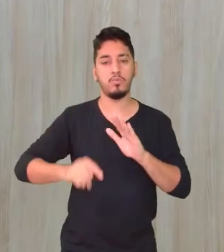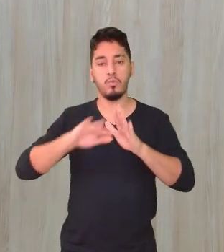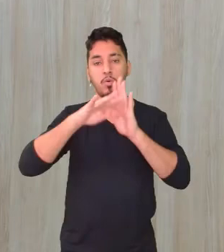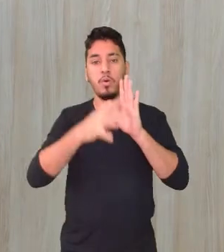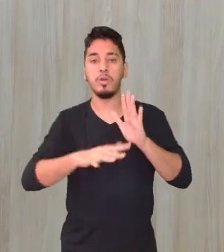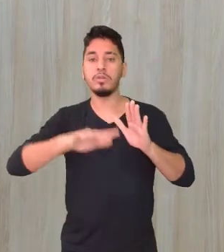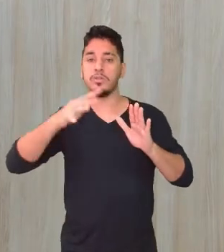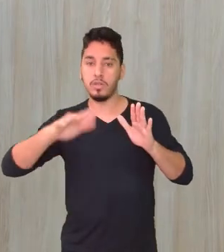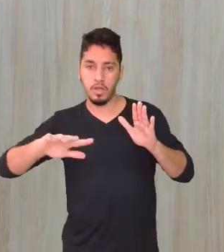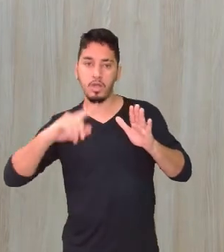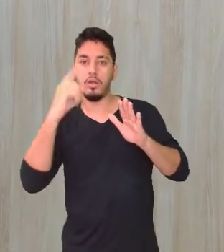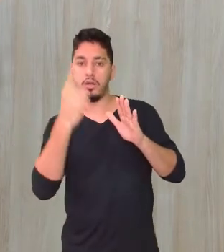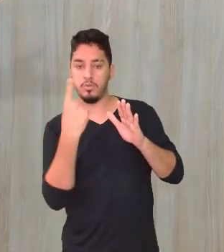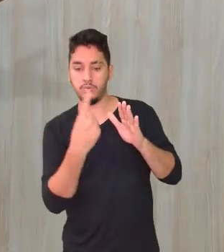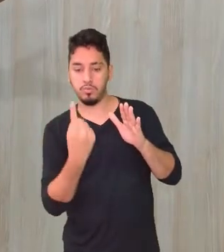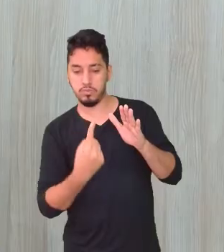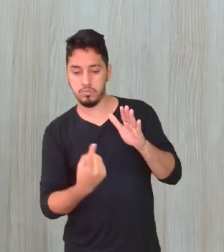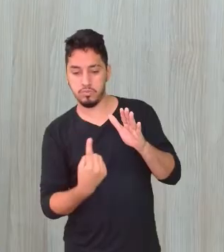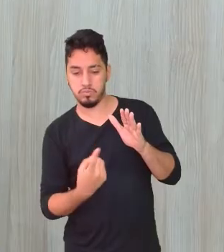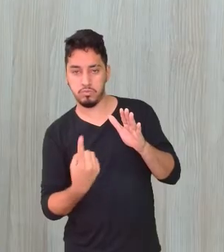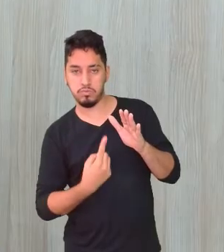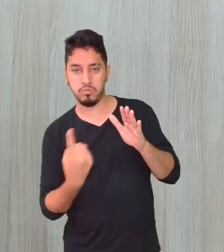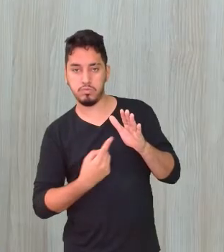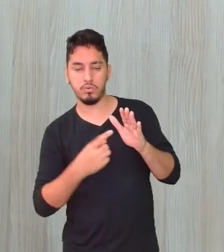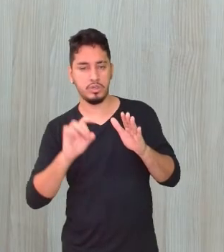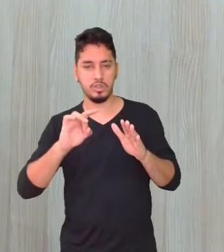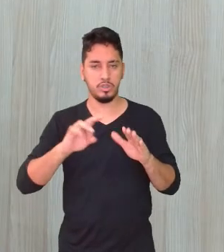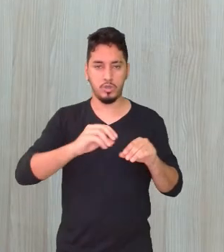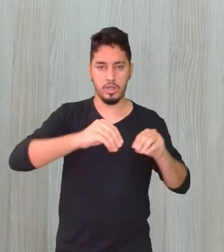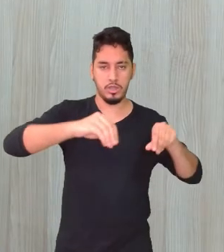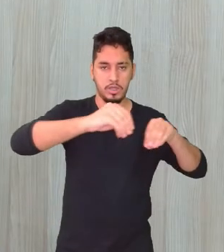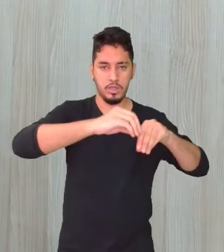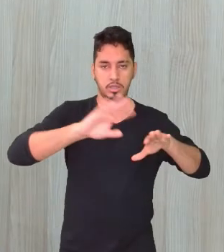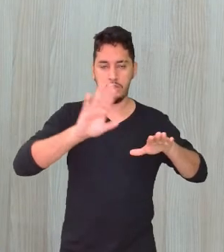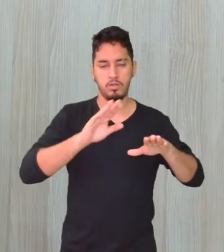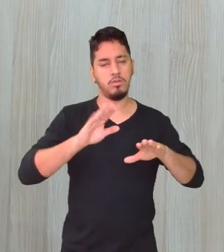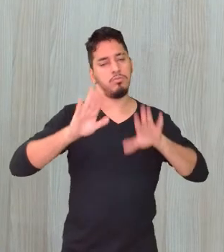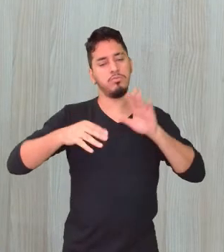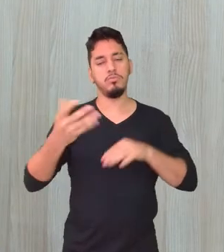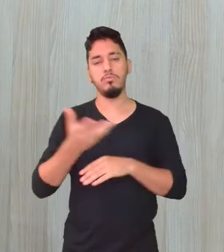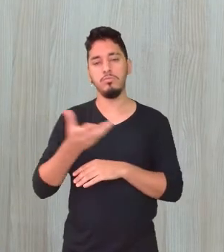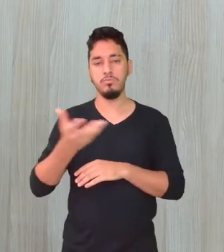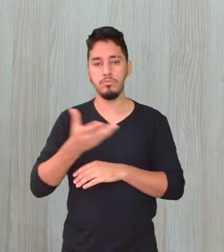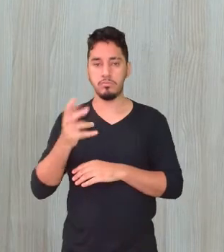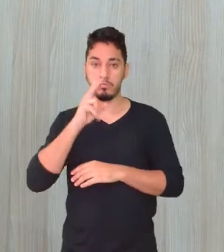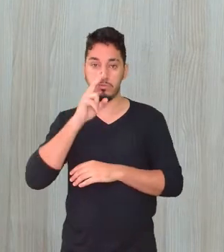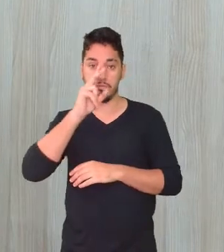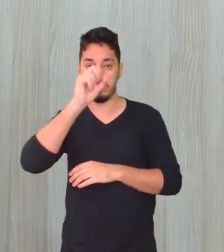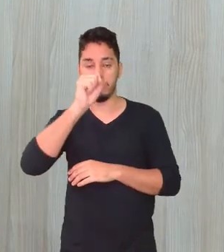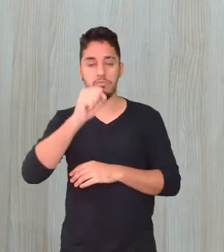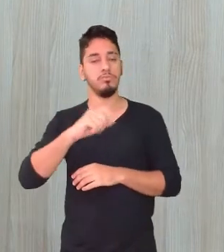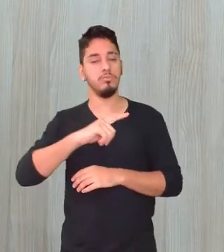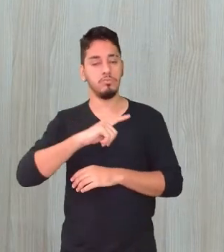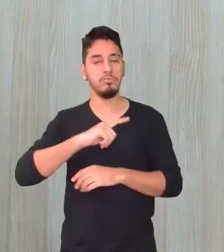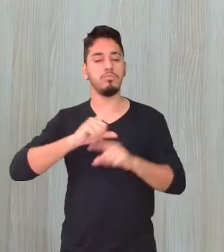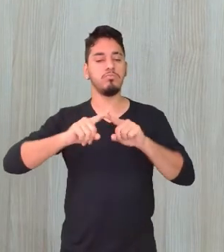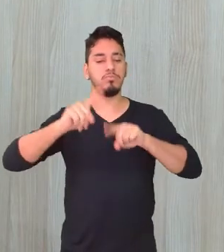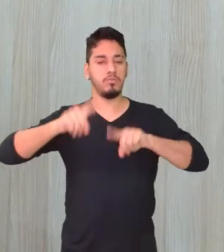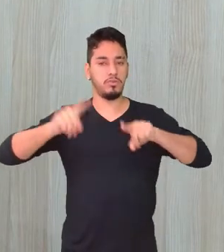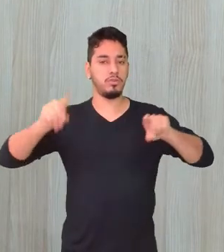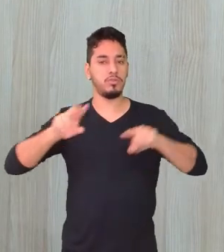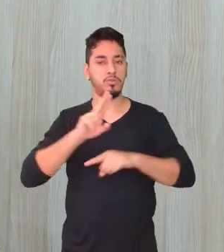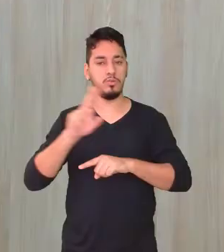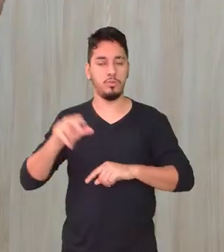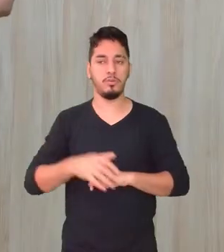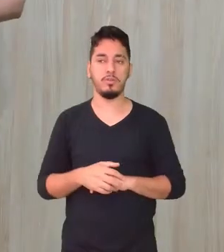Exato, exatamente. Não necessariamente surgir só na parte terrestre, né? Dependendo da velocidade, da intensidade dele também tem essa diferença na